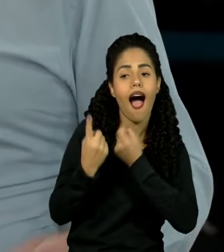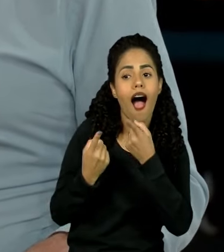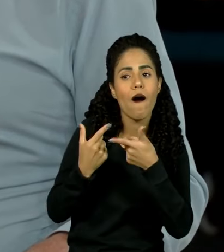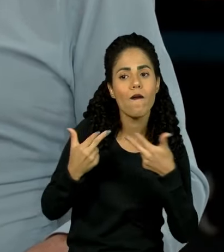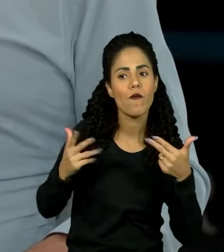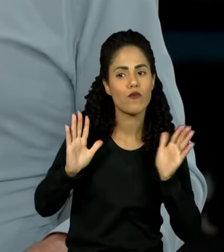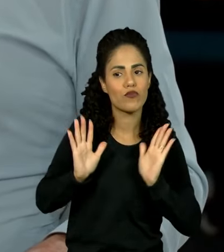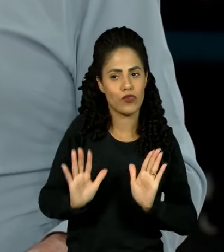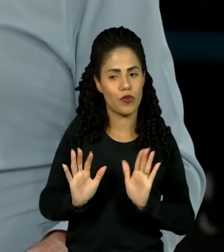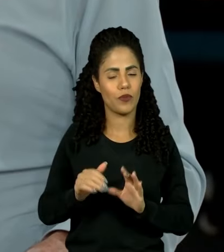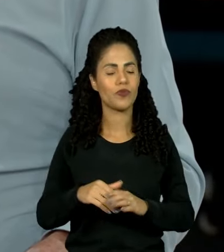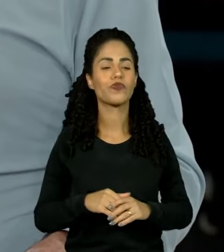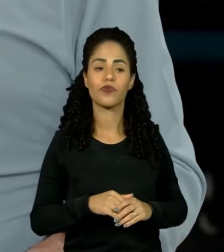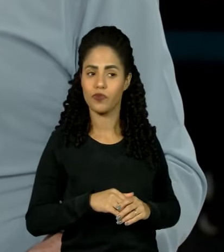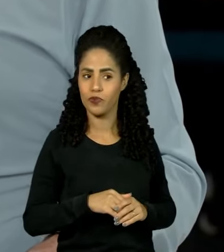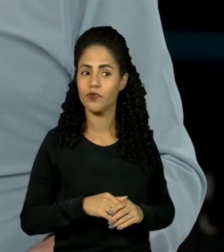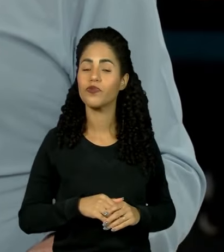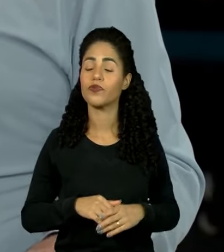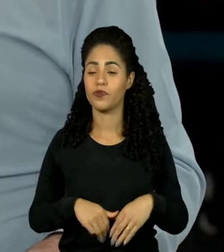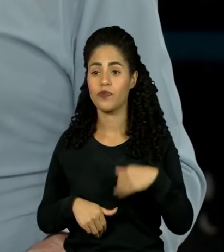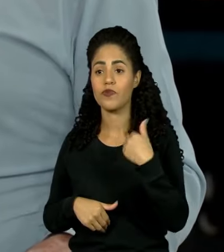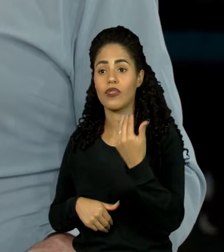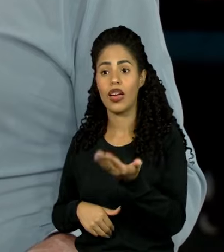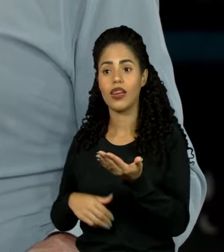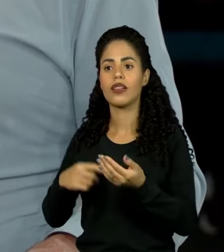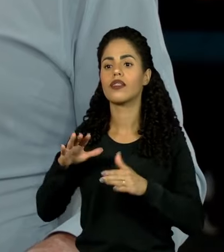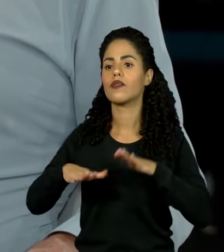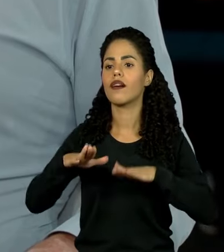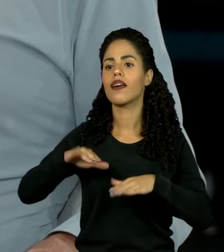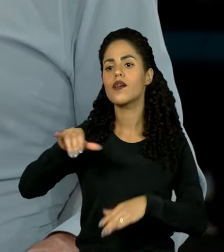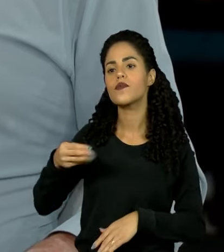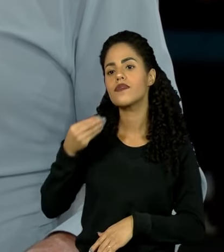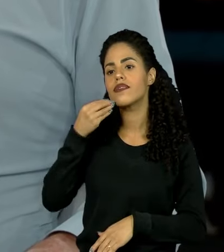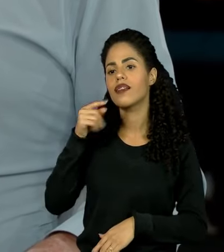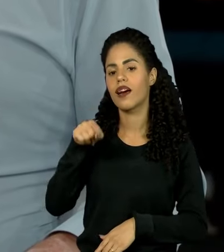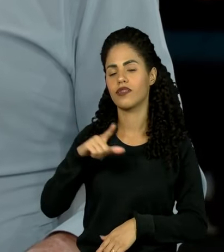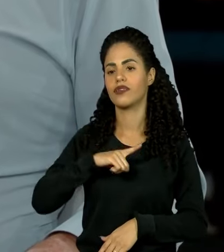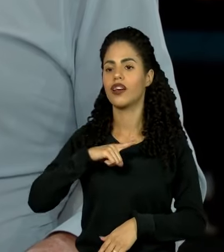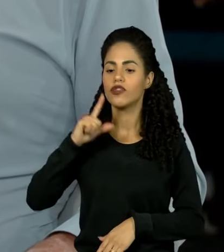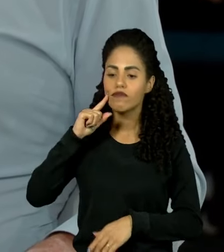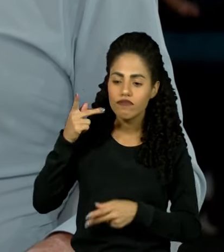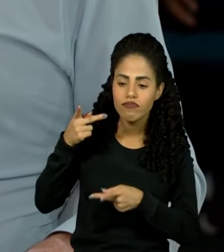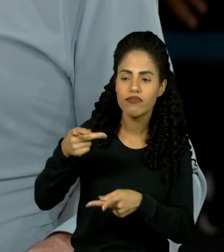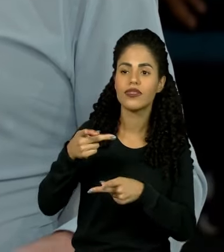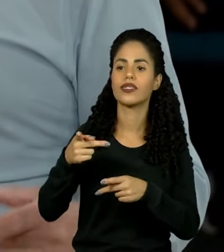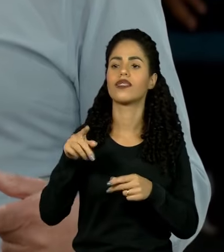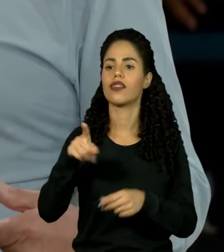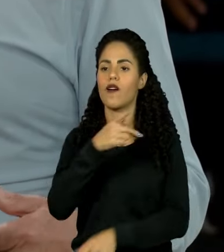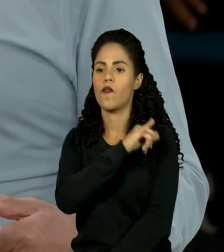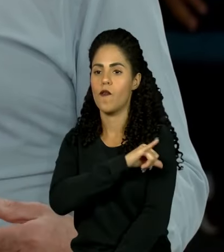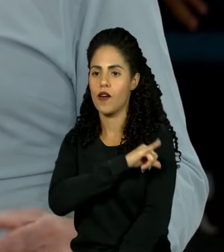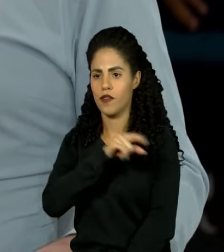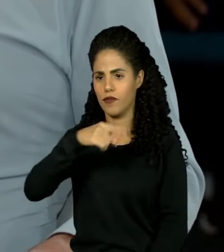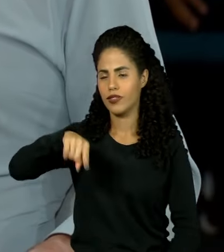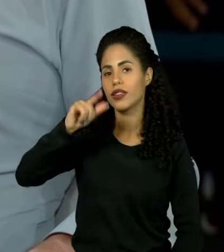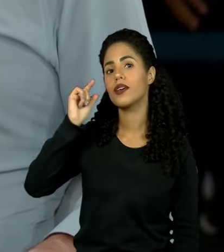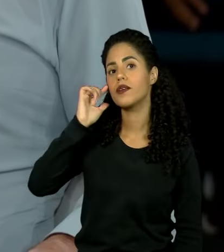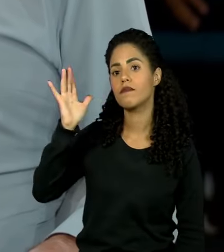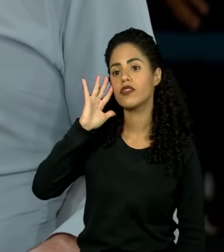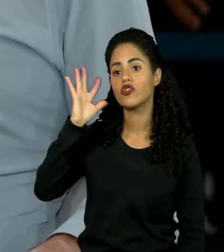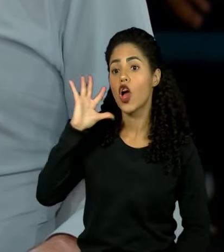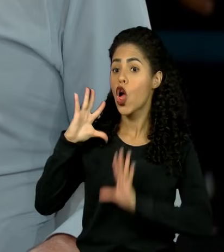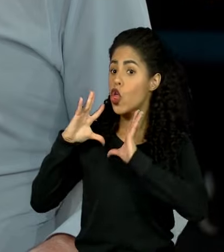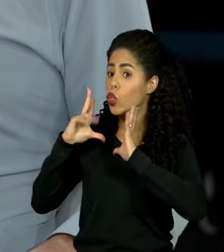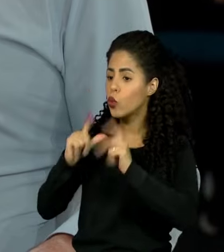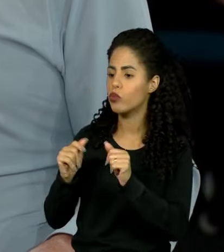injustiça né então quando olhamos as comunidades do Rio de Janeiro né Eh você imaginar que todos que